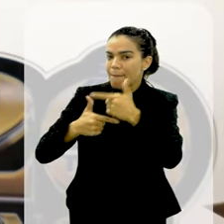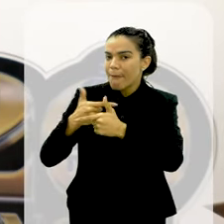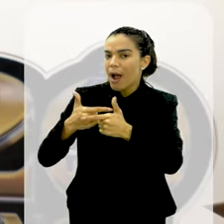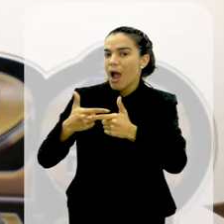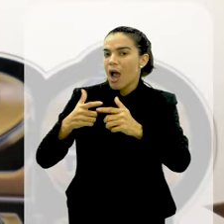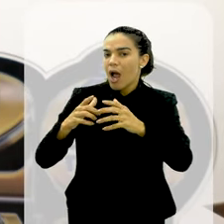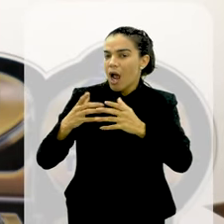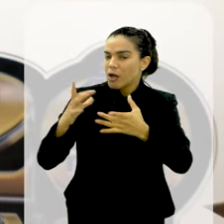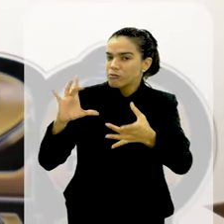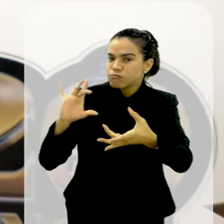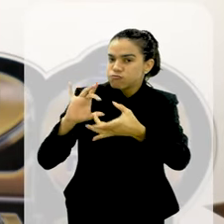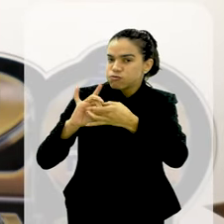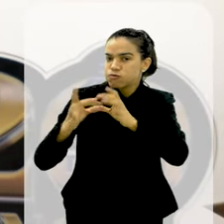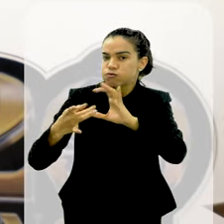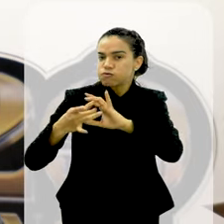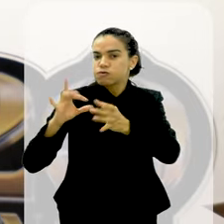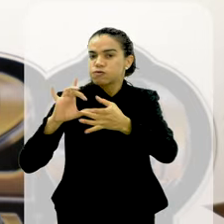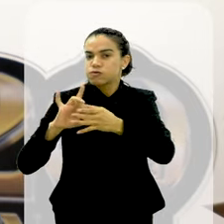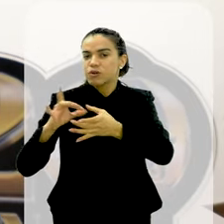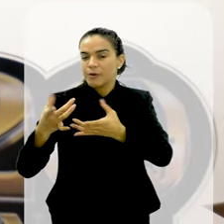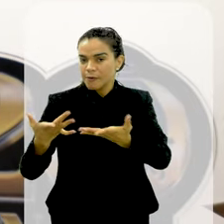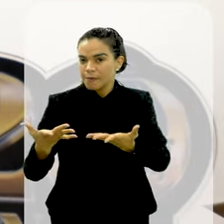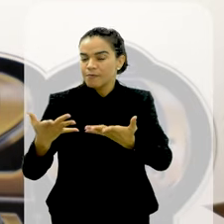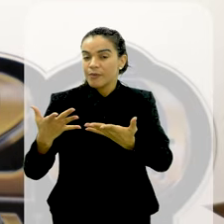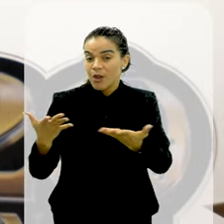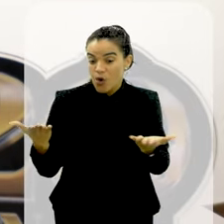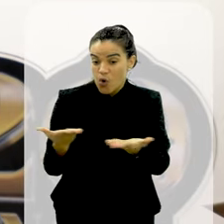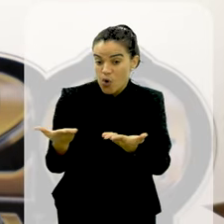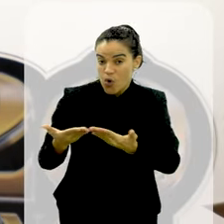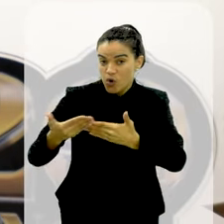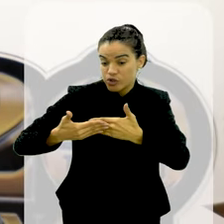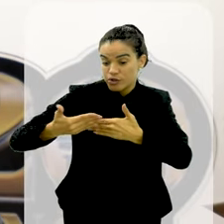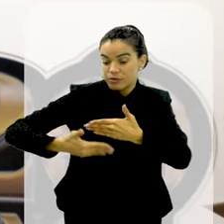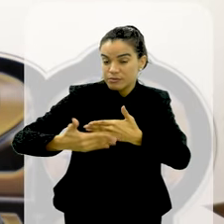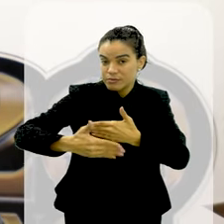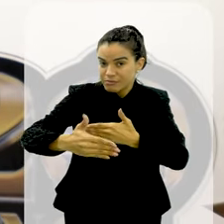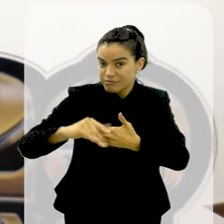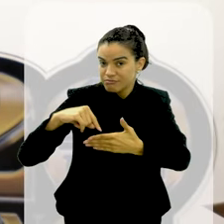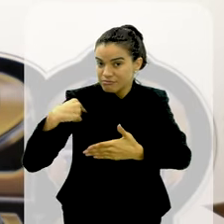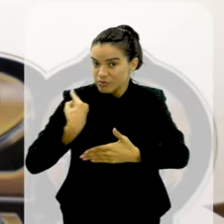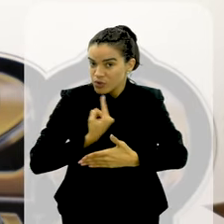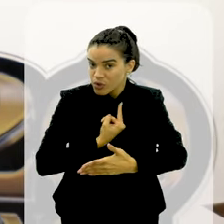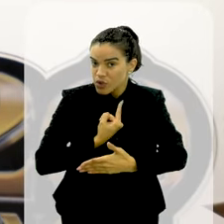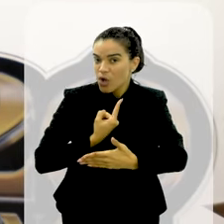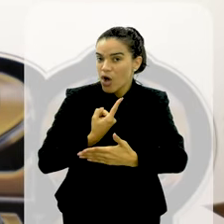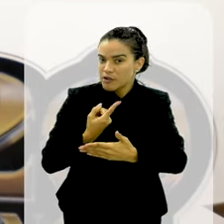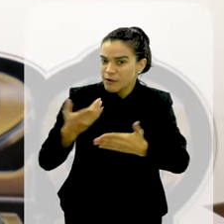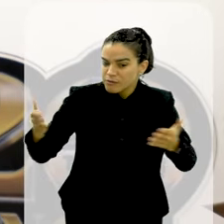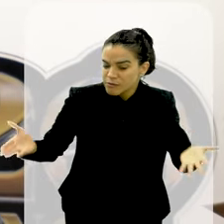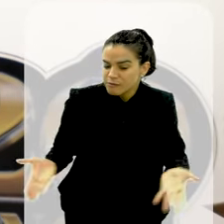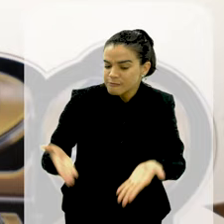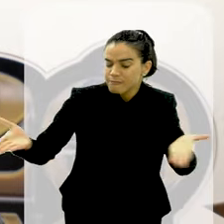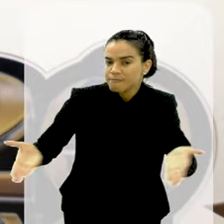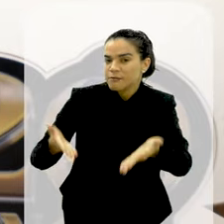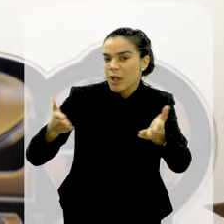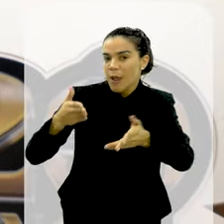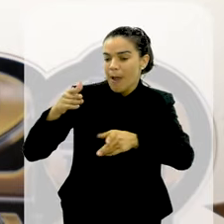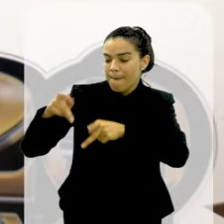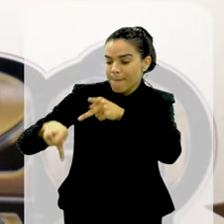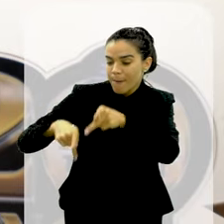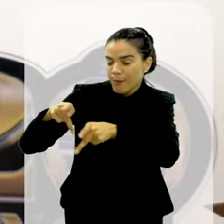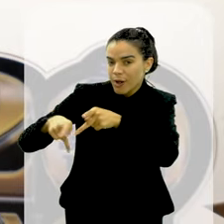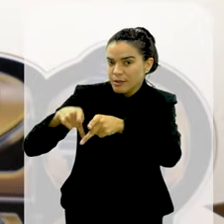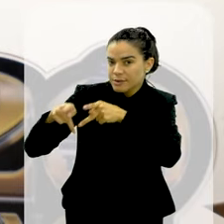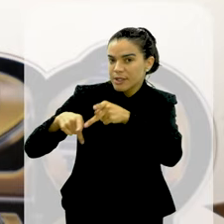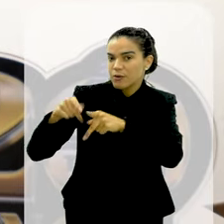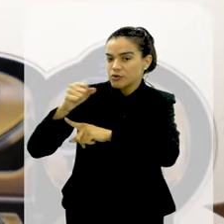conjunto. E tem que partir de alguma entidade. A partir de hoje, nós vamos fazer com que o público carioca, com que